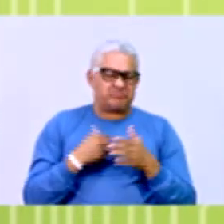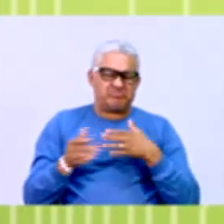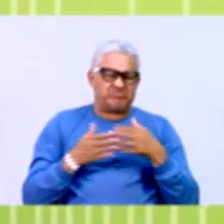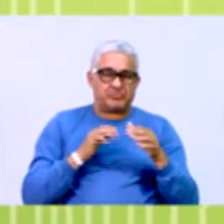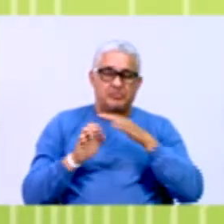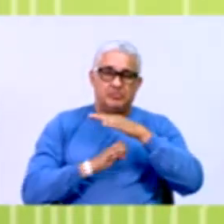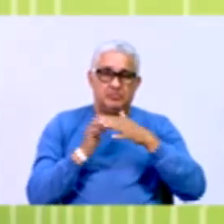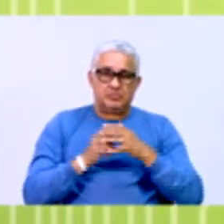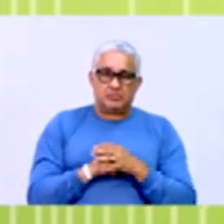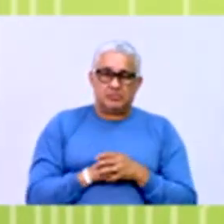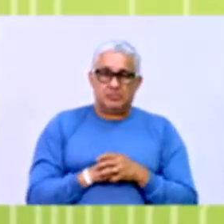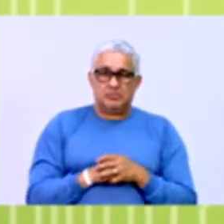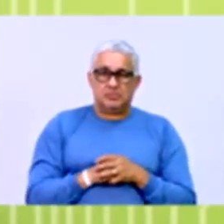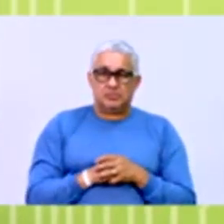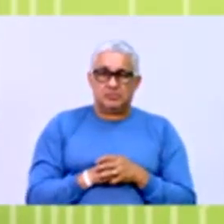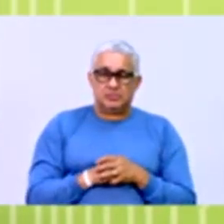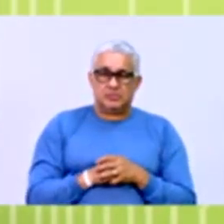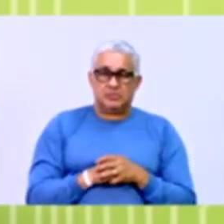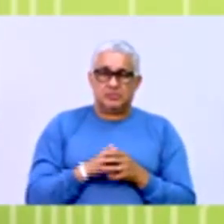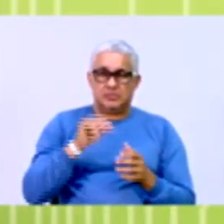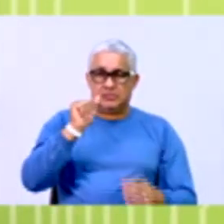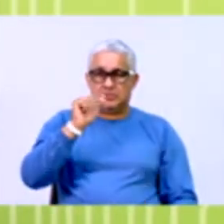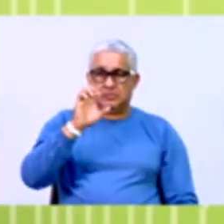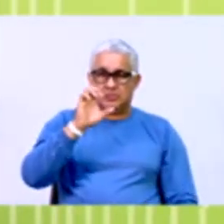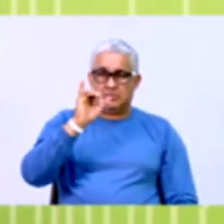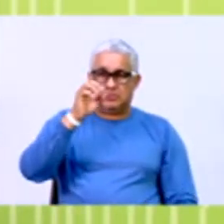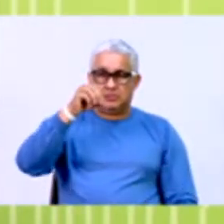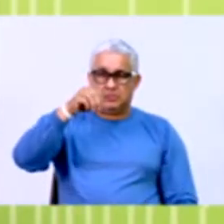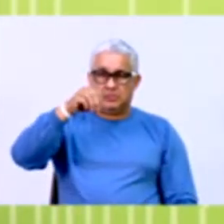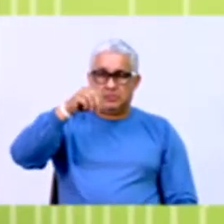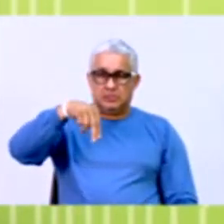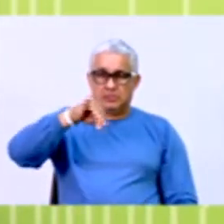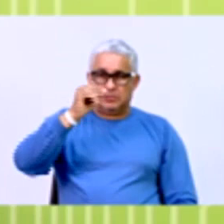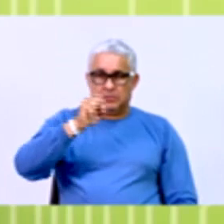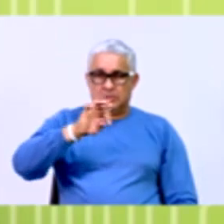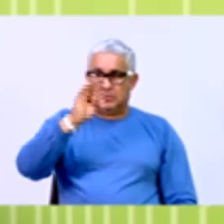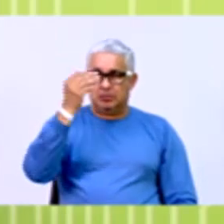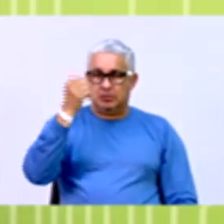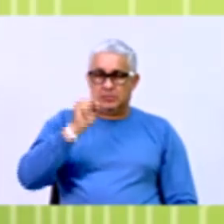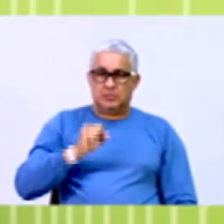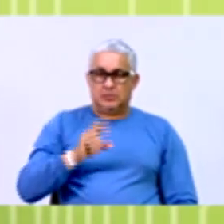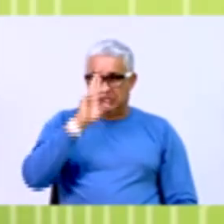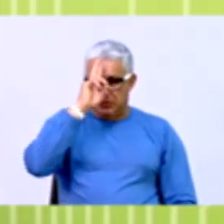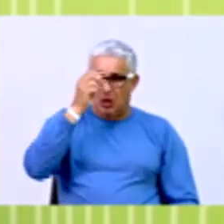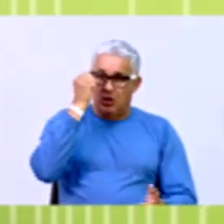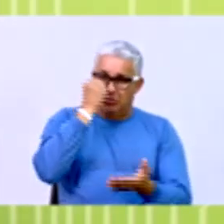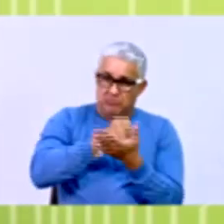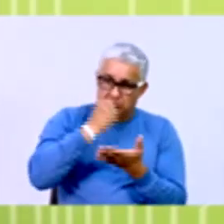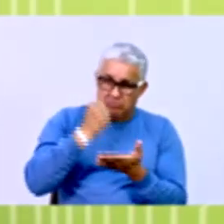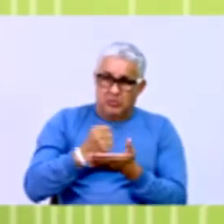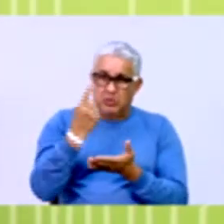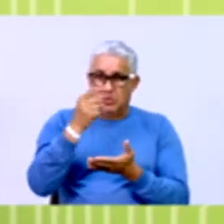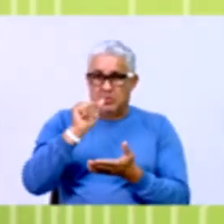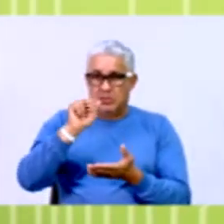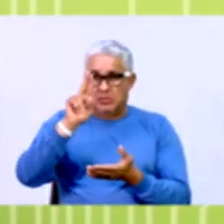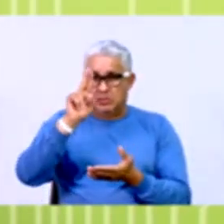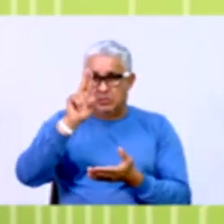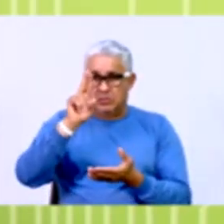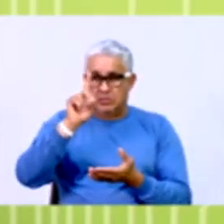ela tem uma centena de acionistas. E esses acionistas, a diretoria da empresa contrata uma auditoria, essa auditoria